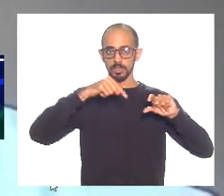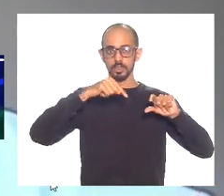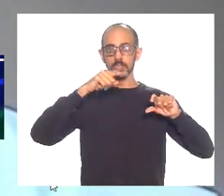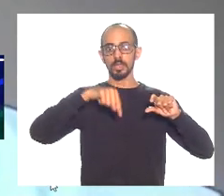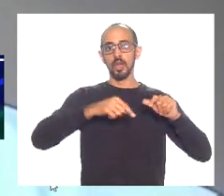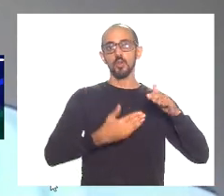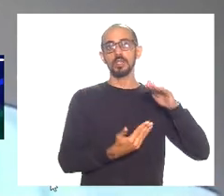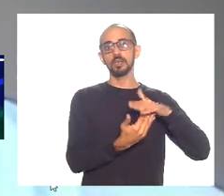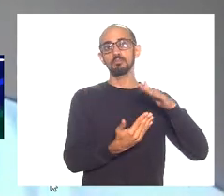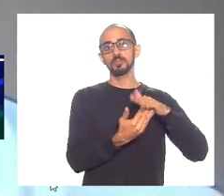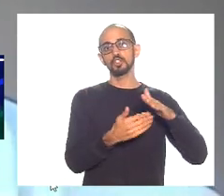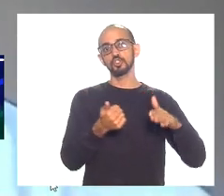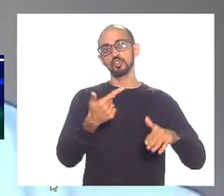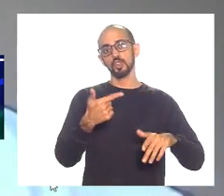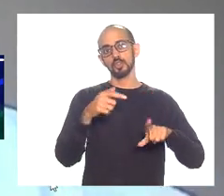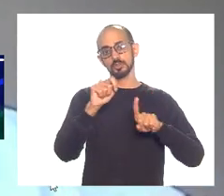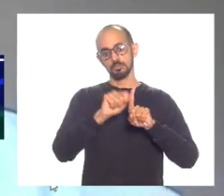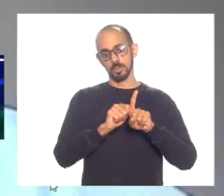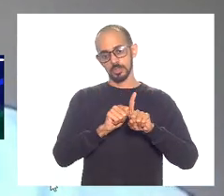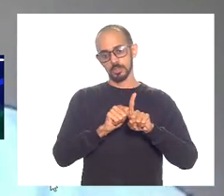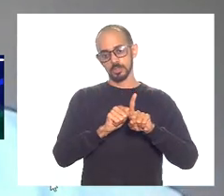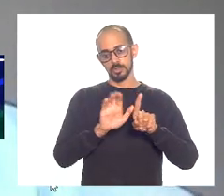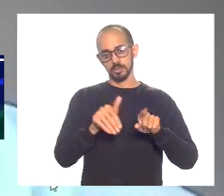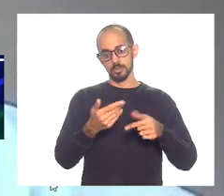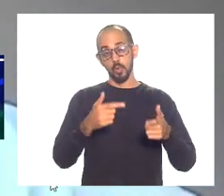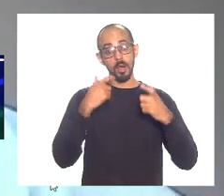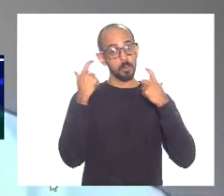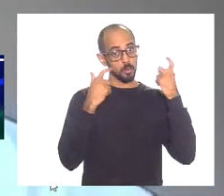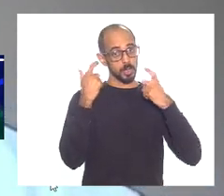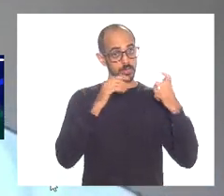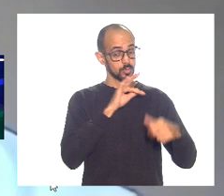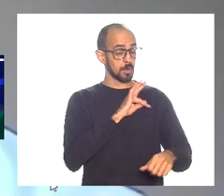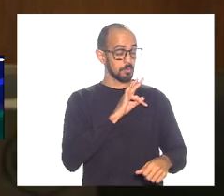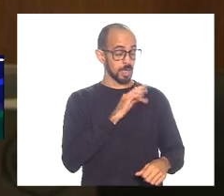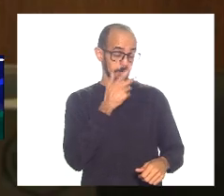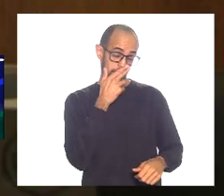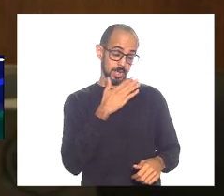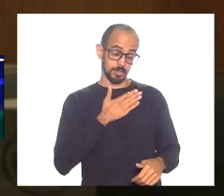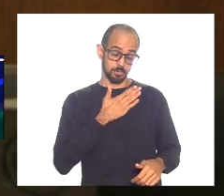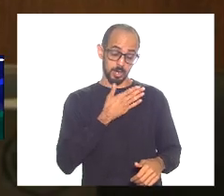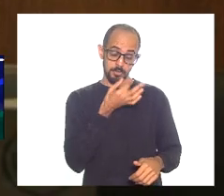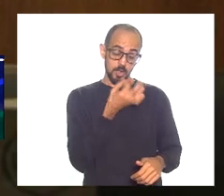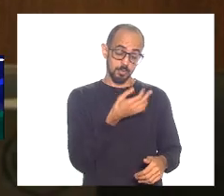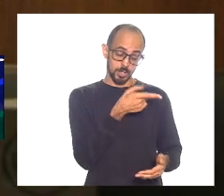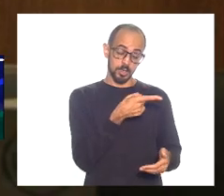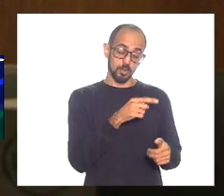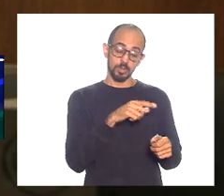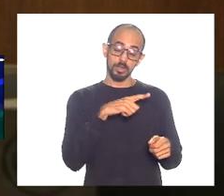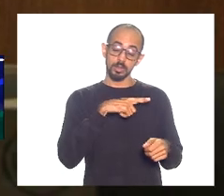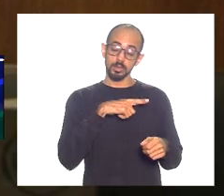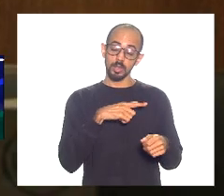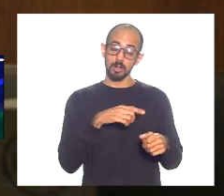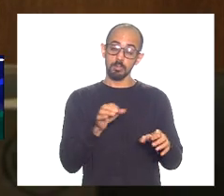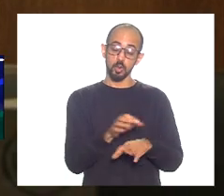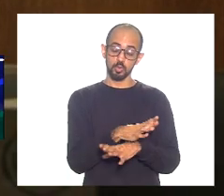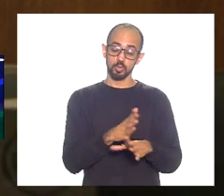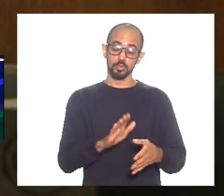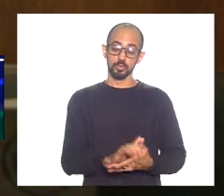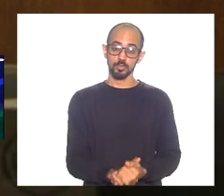meses. Então, okay. Assim, eu acho que está garantido. A preocupação da Marta me parece garantida. Deputada Marta, e vamos às